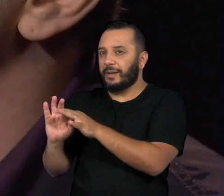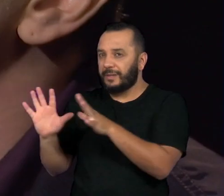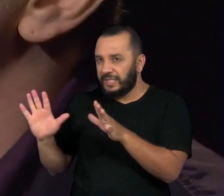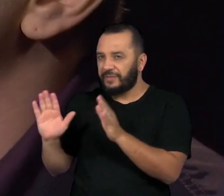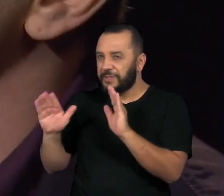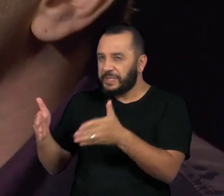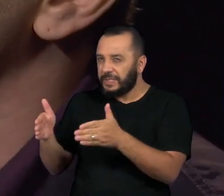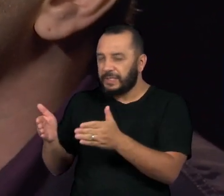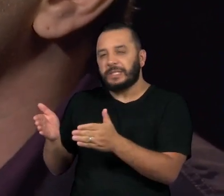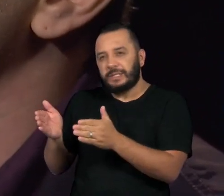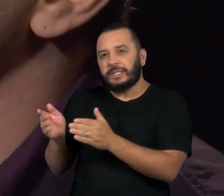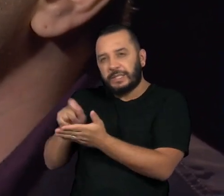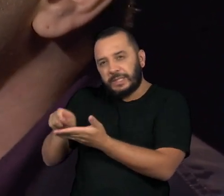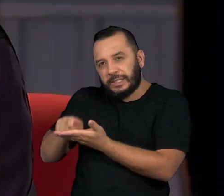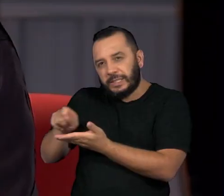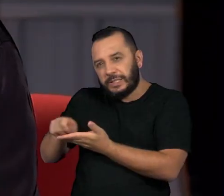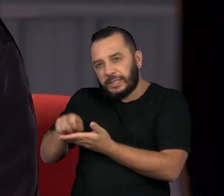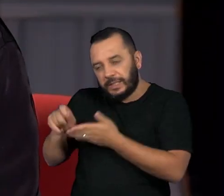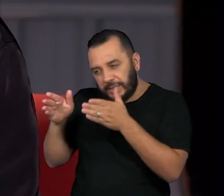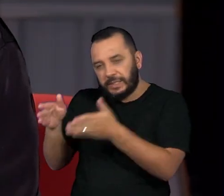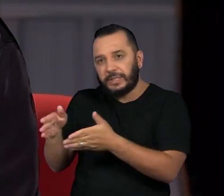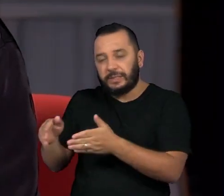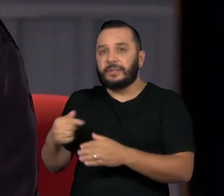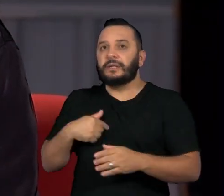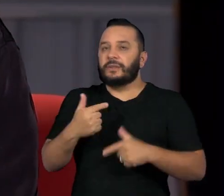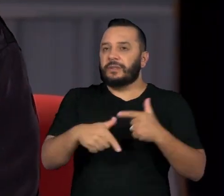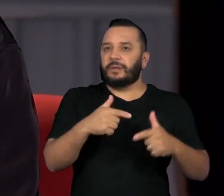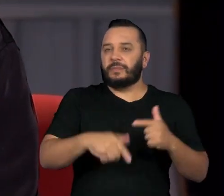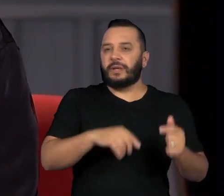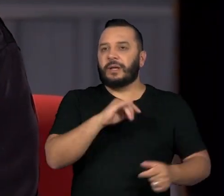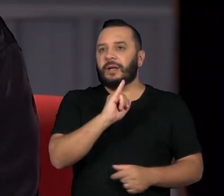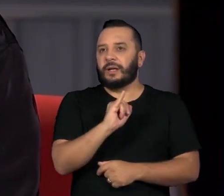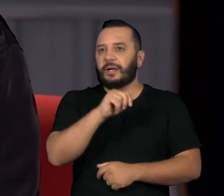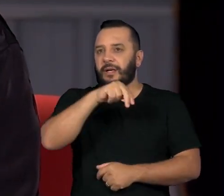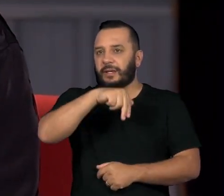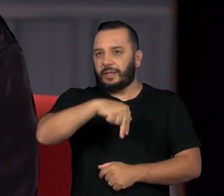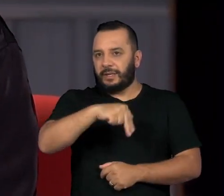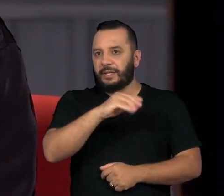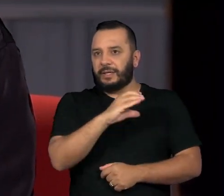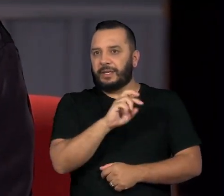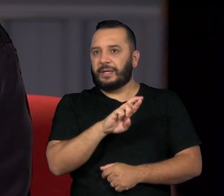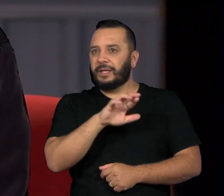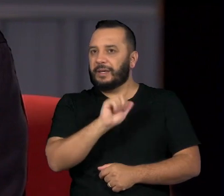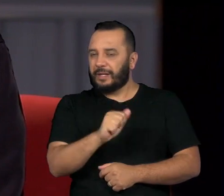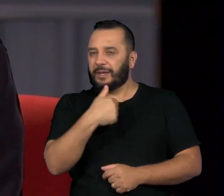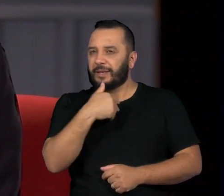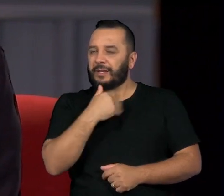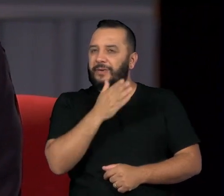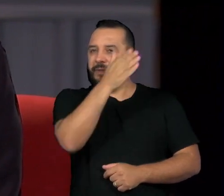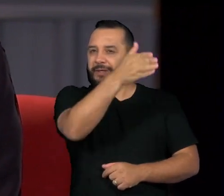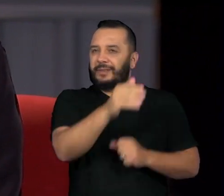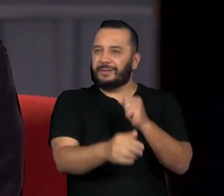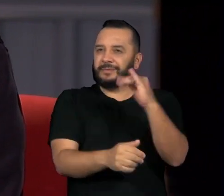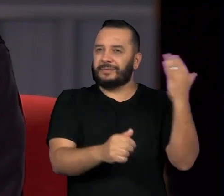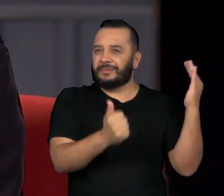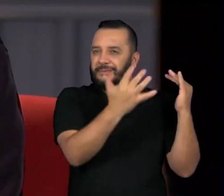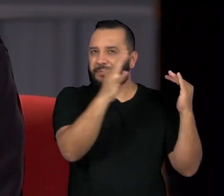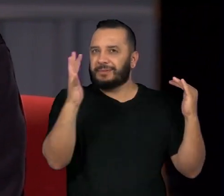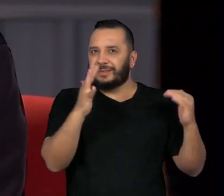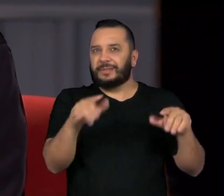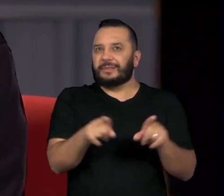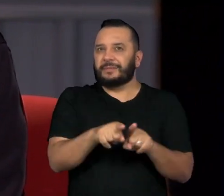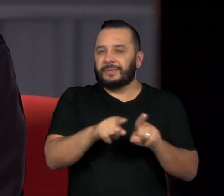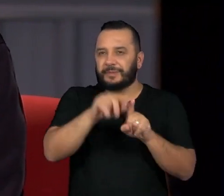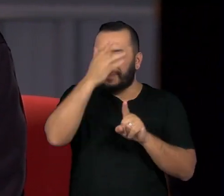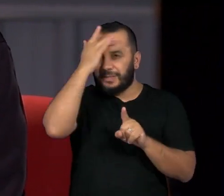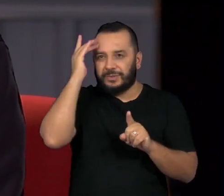com a profundidade que eu queria. Trabalhar no INCRA, um órgão que me levava para campo, me levava para trabalhar com pessoas, né,